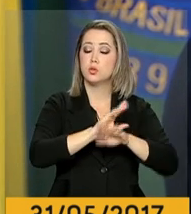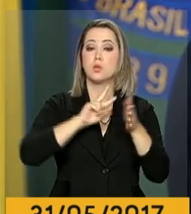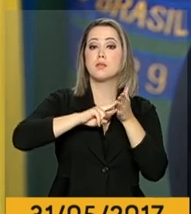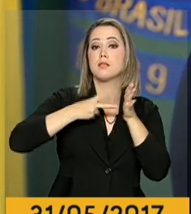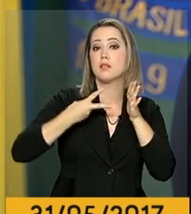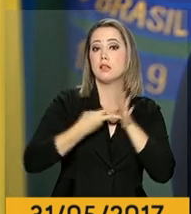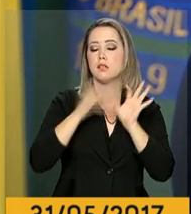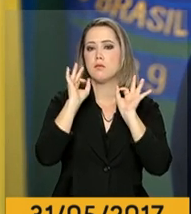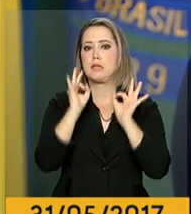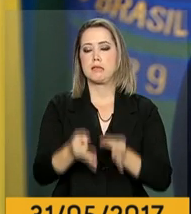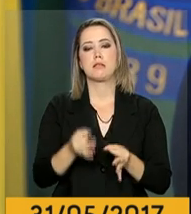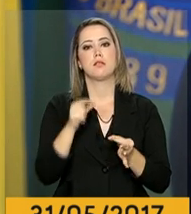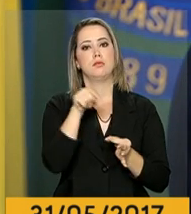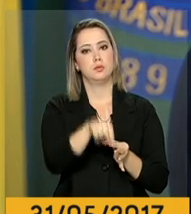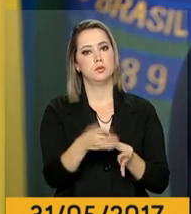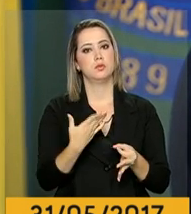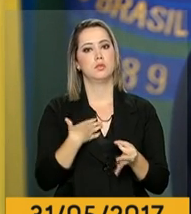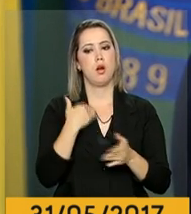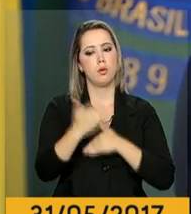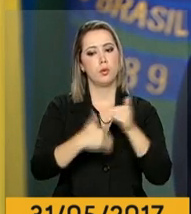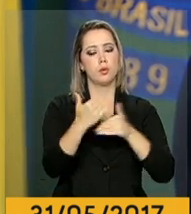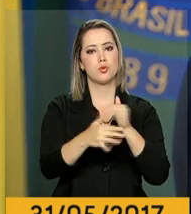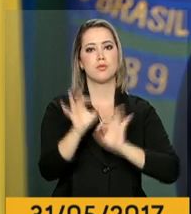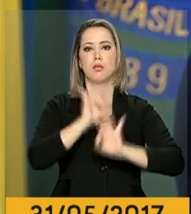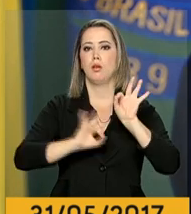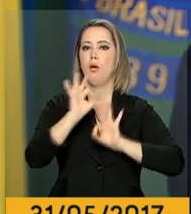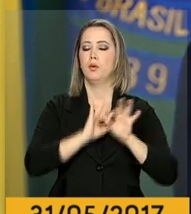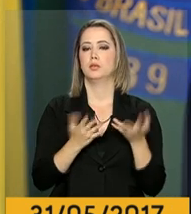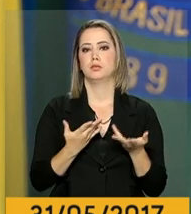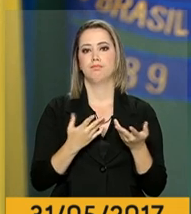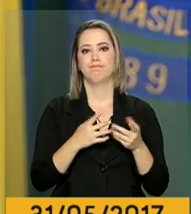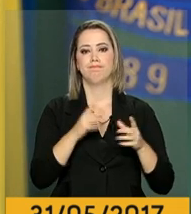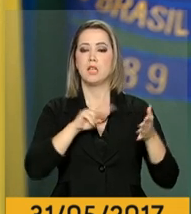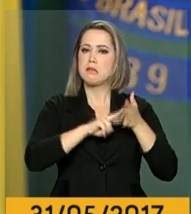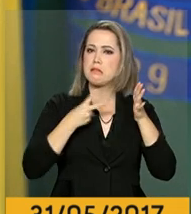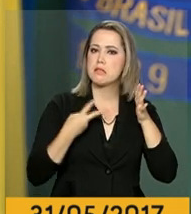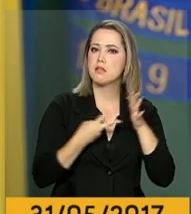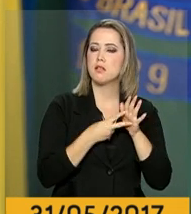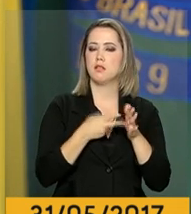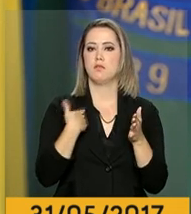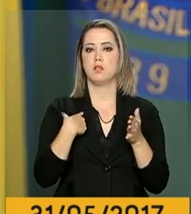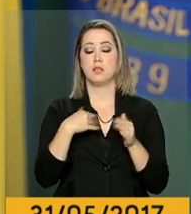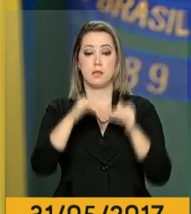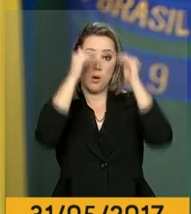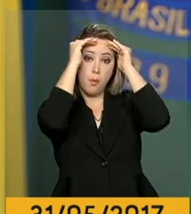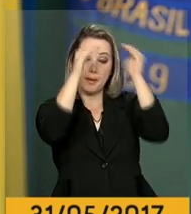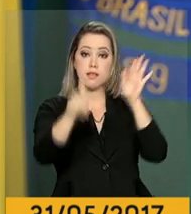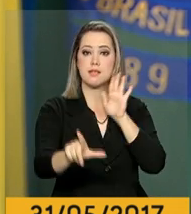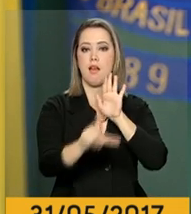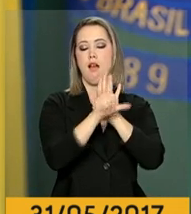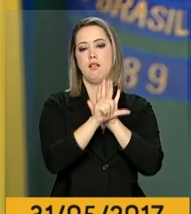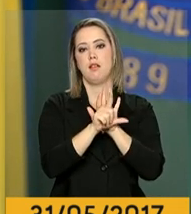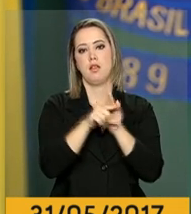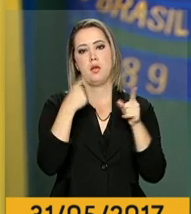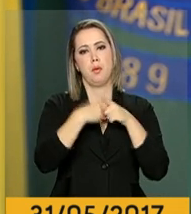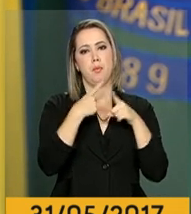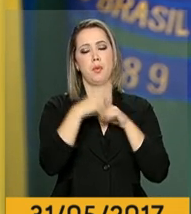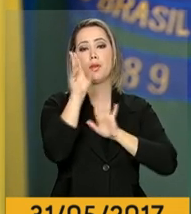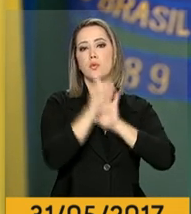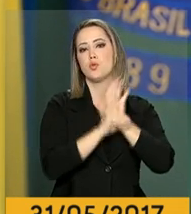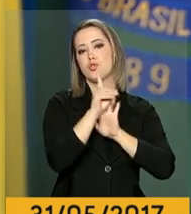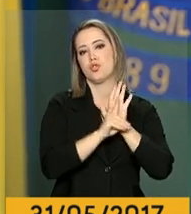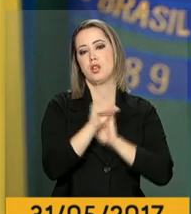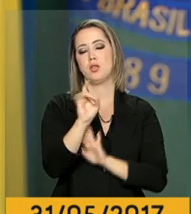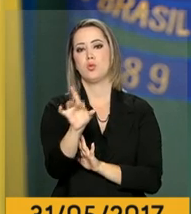significa precisamente a manutenção da ordem. Significa, sim, o cumprimento da lei. Porque o direito só